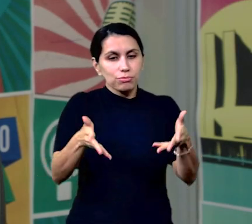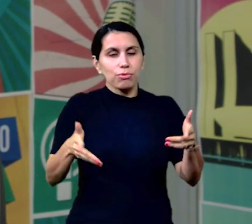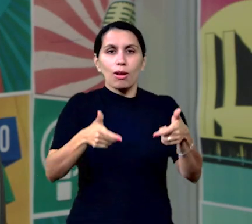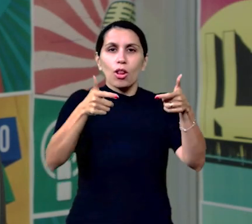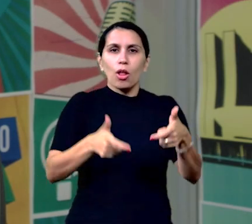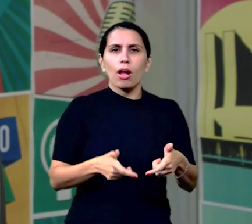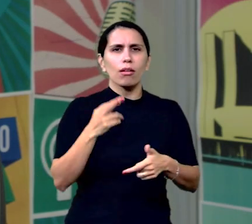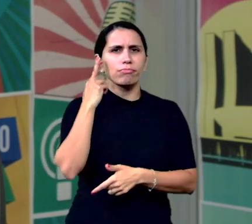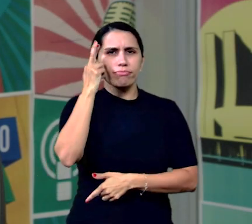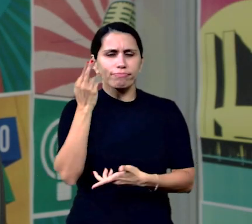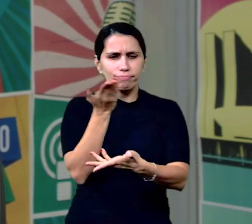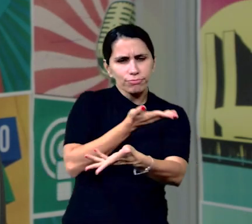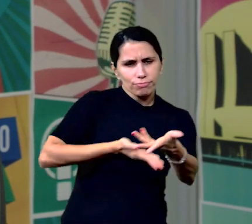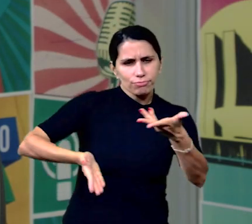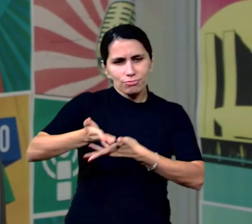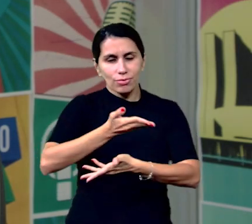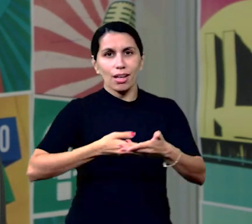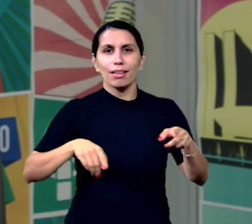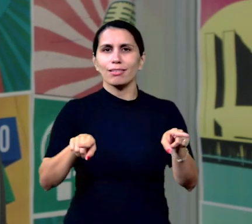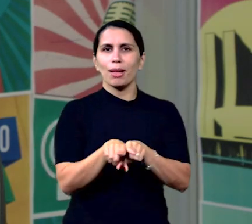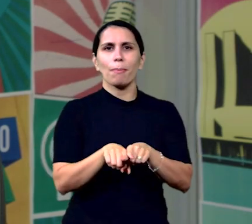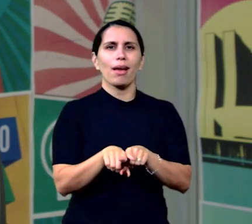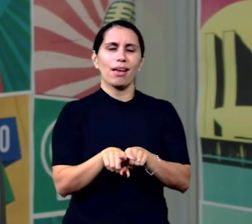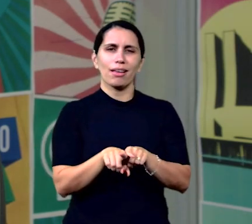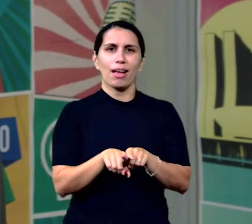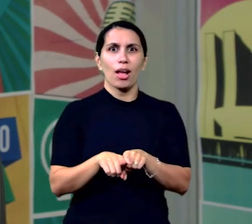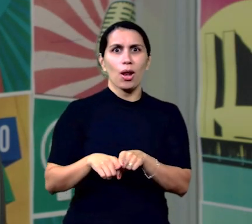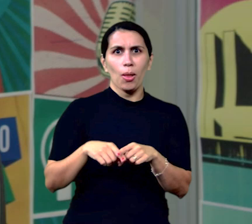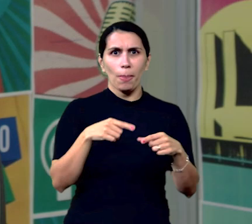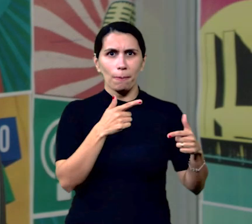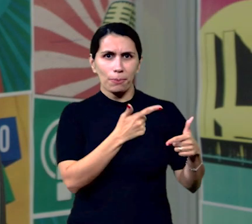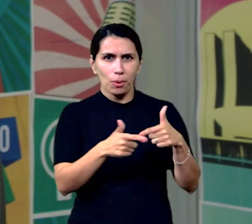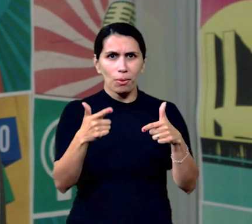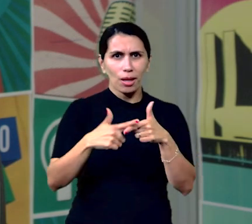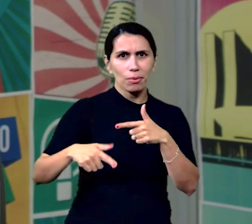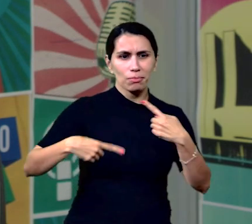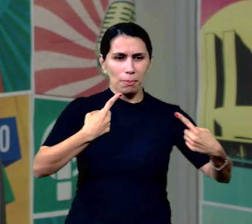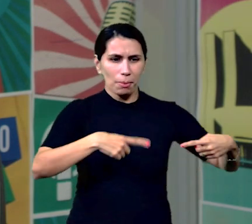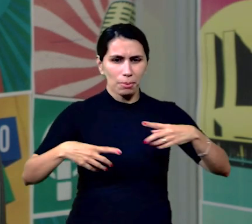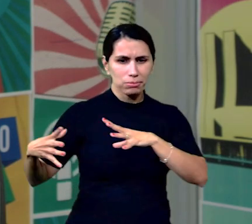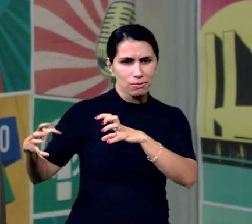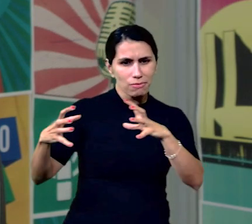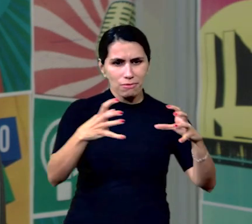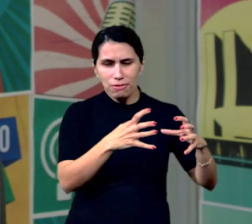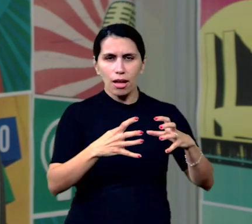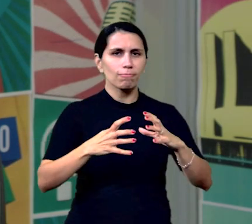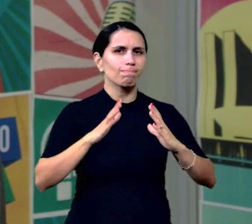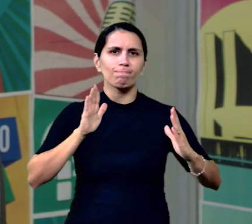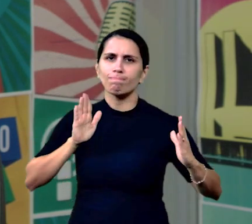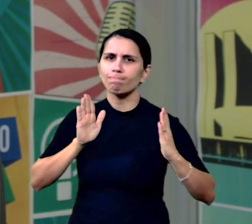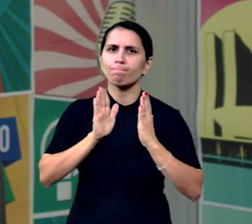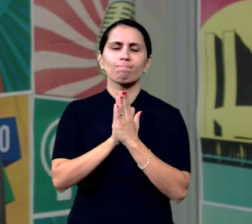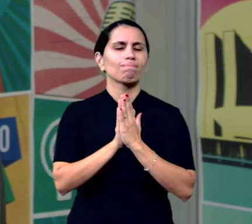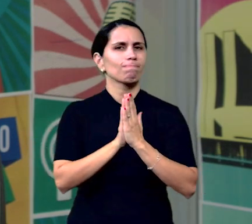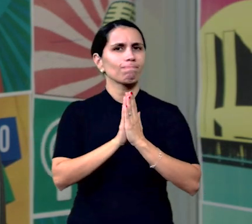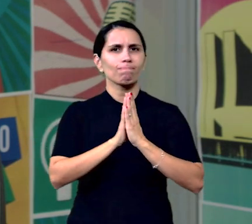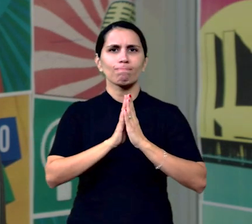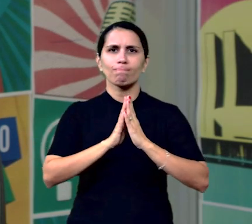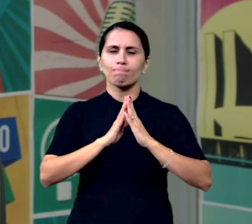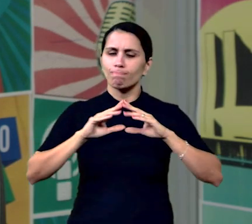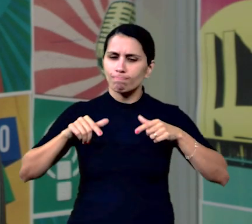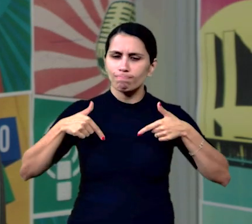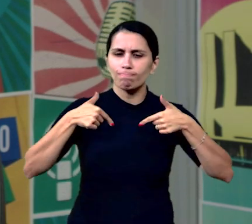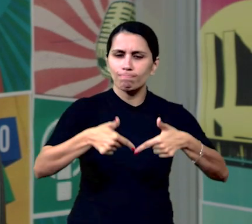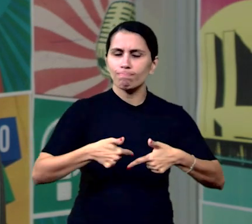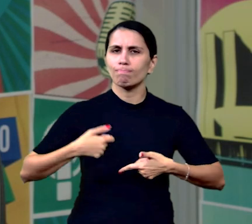reflexão e, sobretudo, enfrentar os conflitos, porque os conflitos estão cada vez mais presentes em sala de aula,